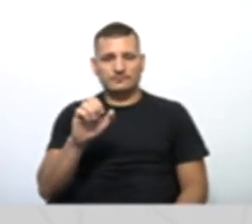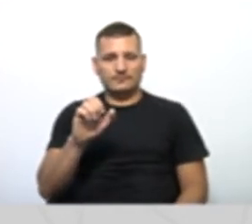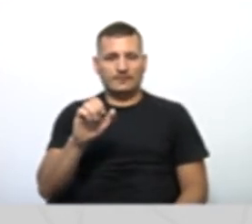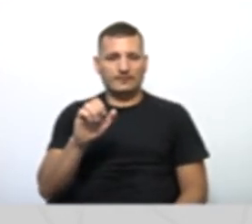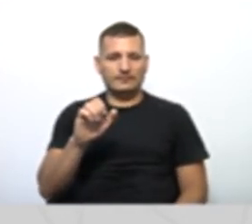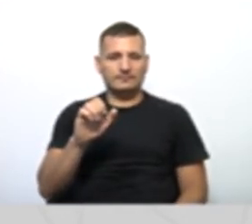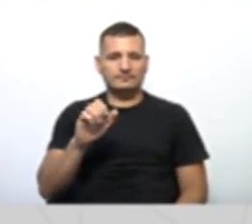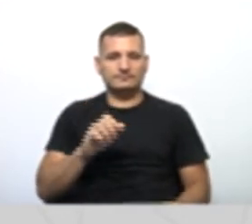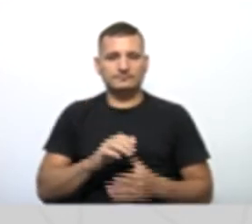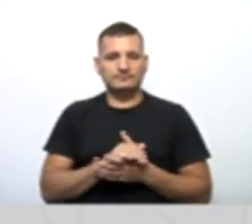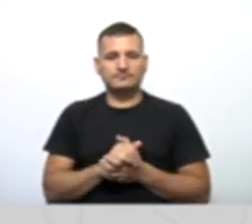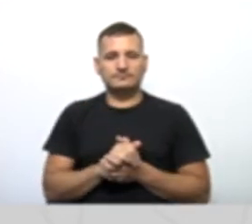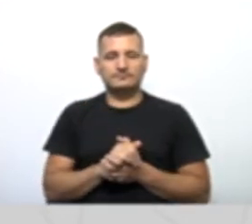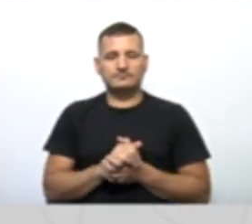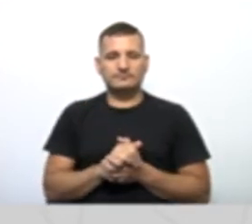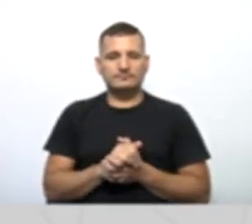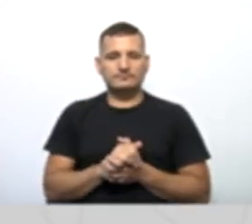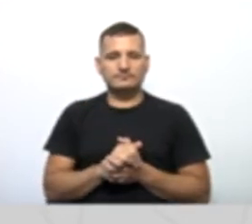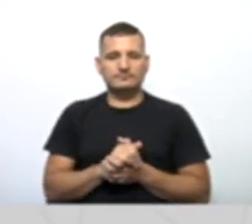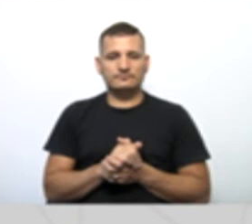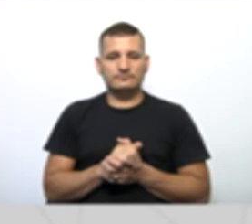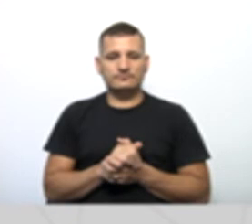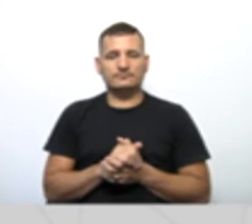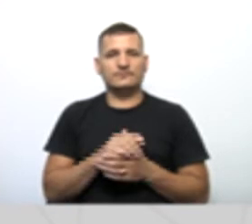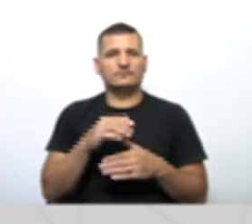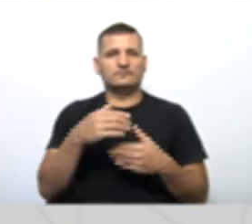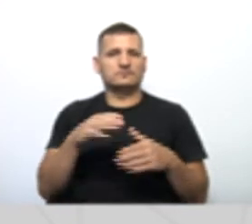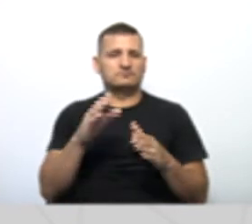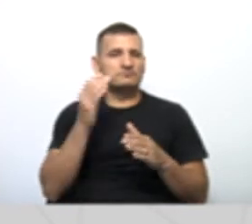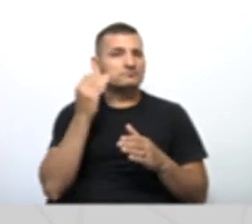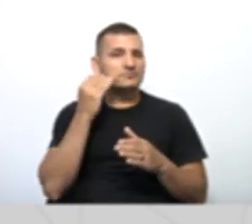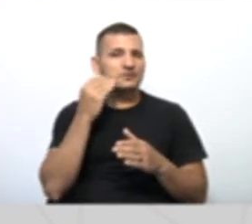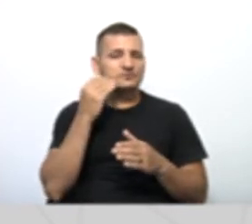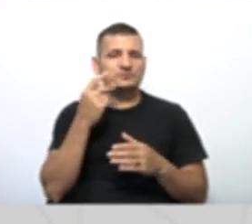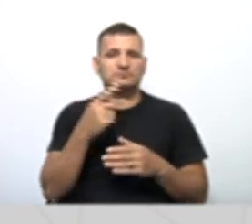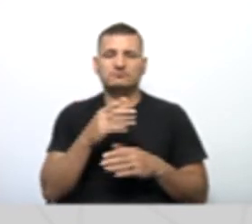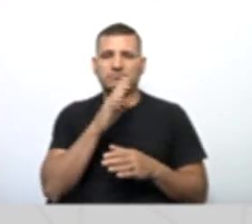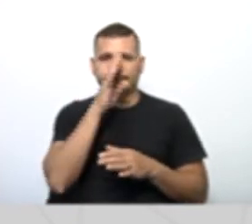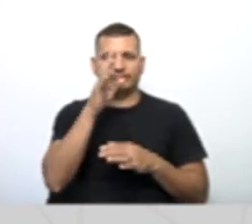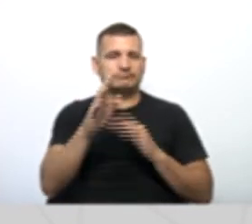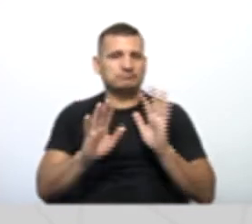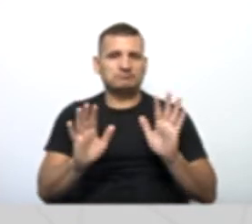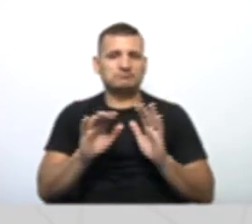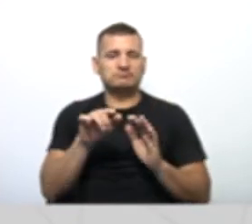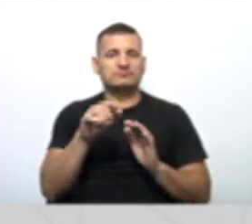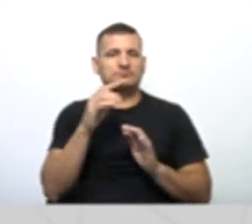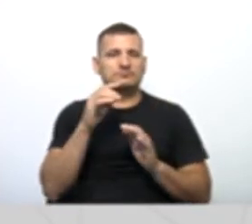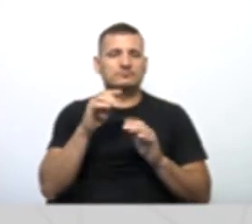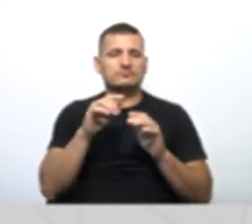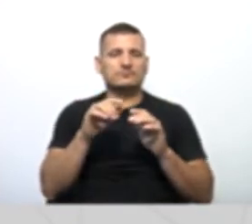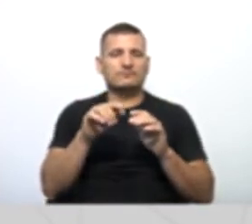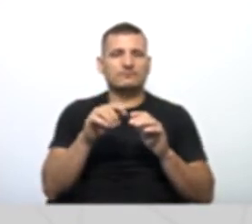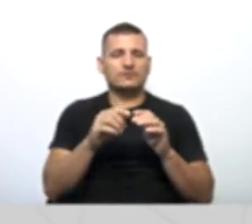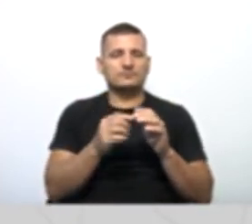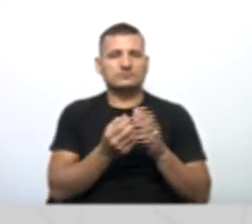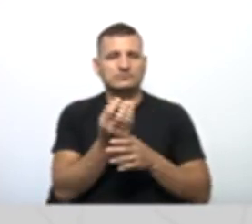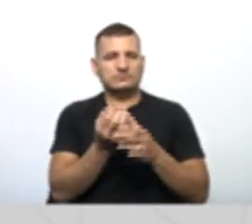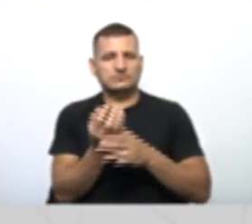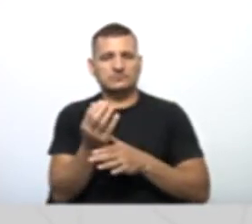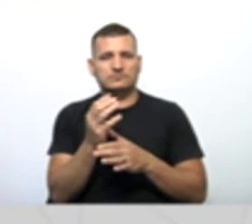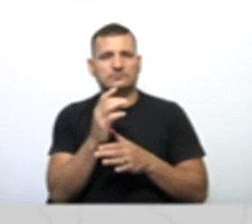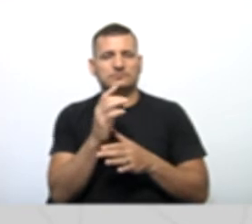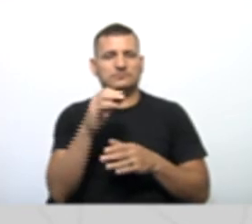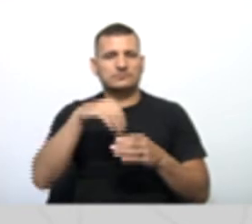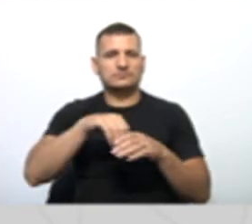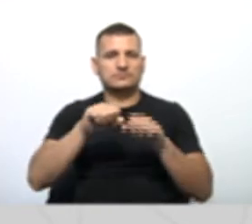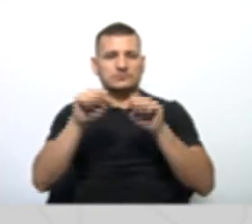que, por exemplo, elas vão fazer testes automatizados. Então, vão gerar volume de dados ali dentro nesse